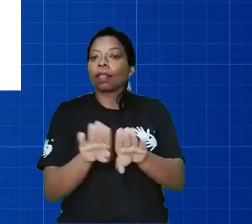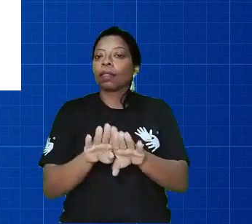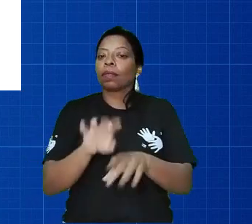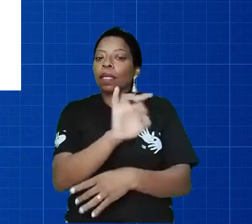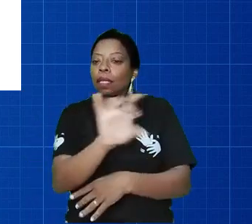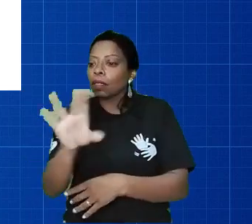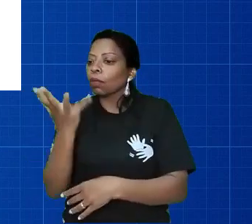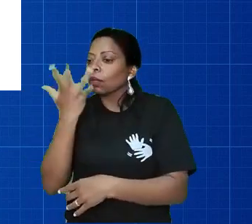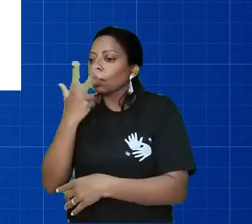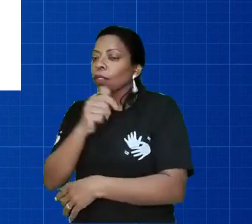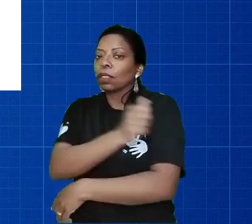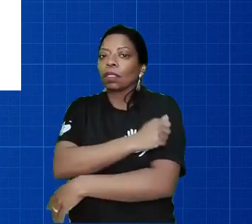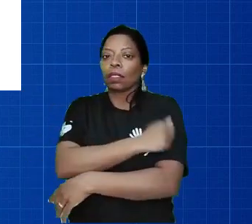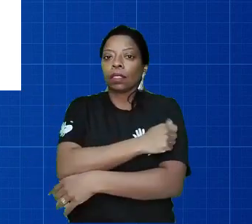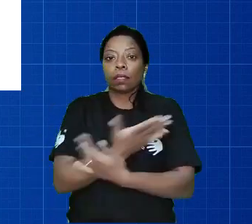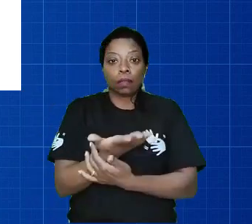capita das crianças.